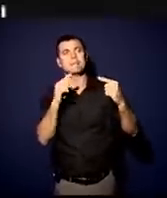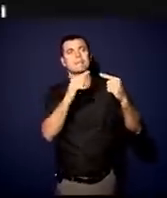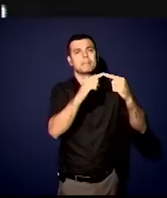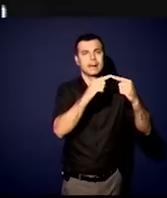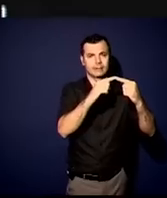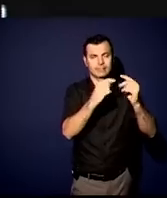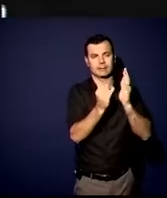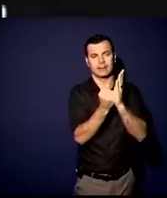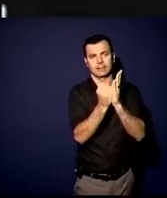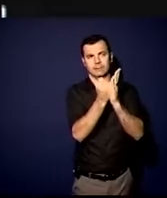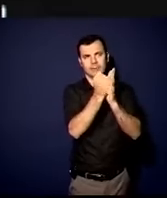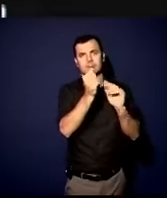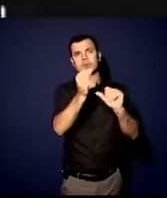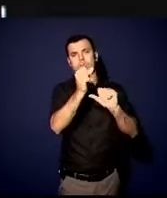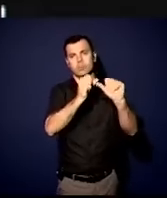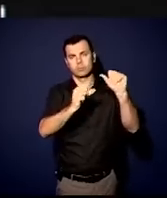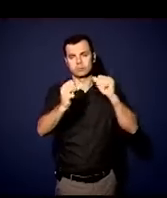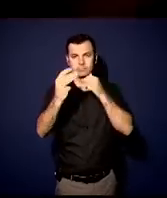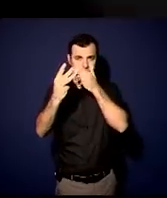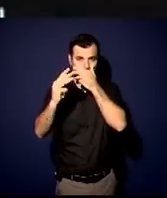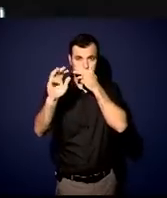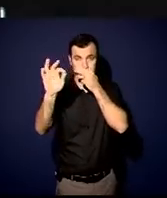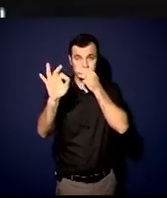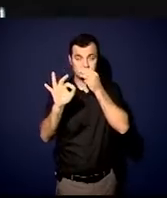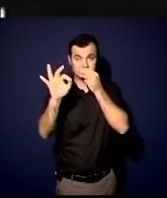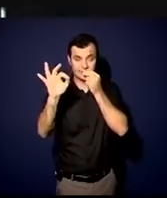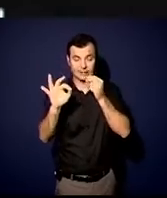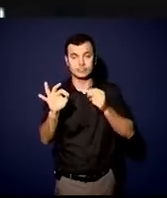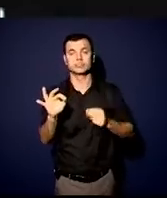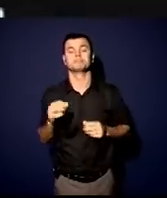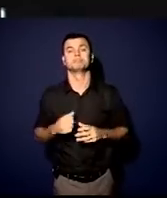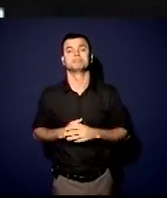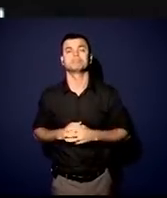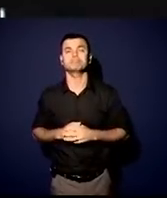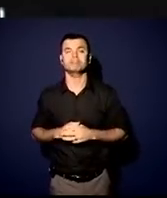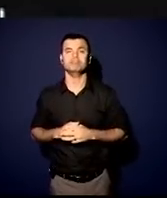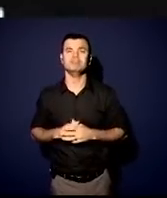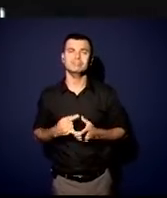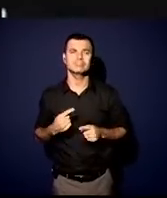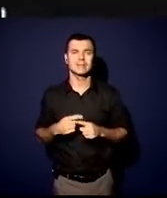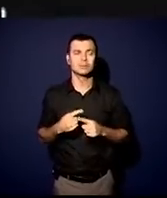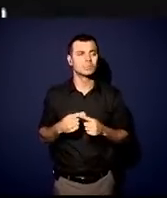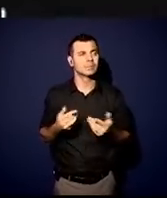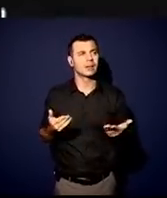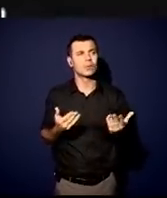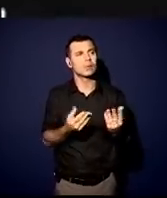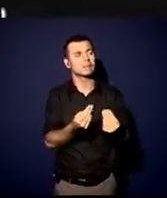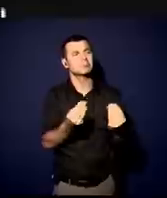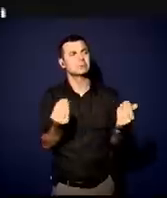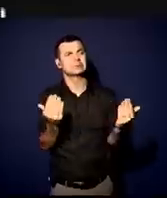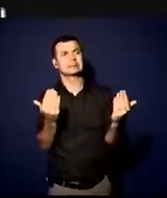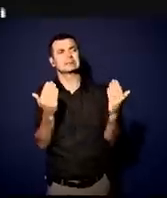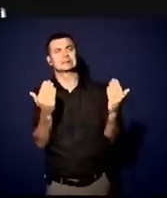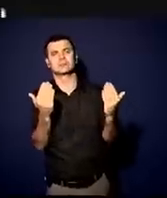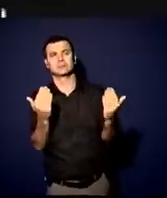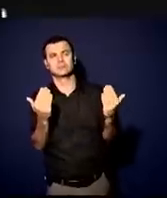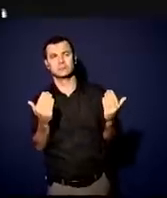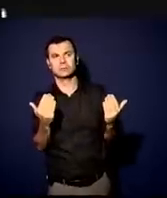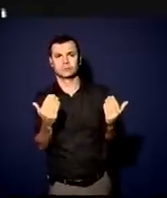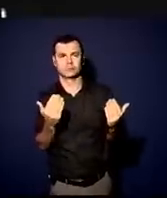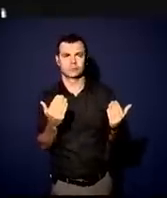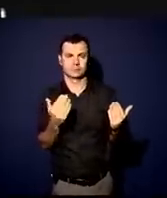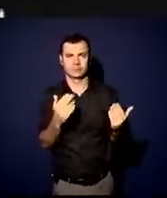de inflação de três por cento Ele disse que num ambiente de bastante incerteza e de desa